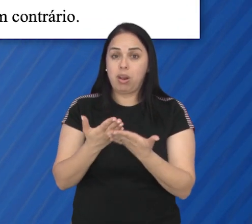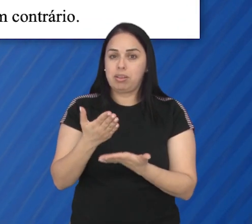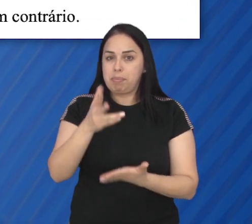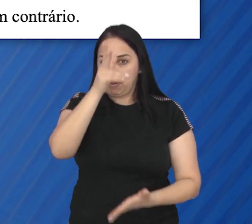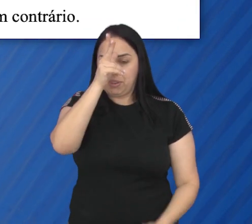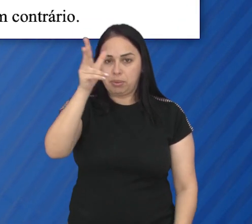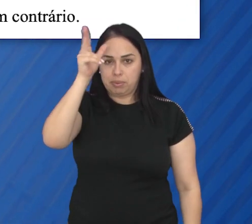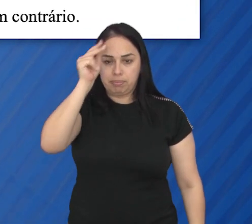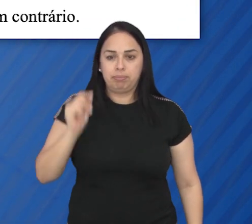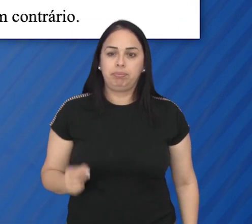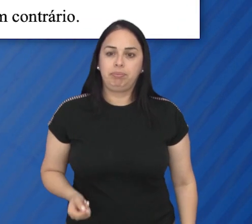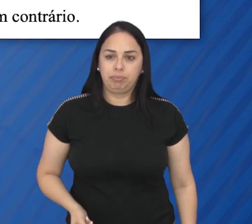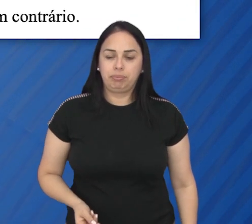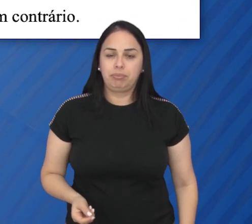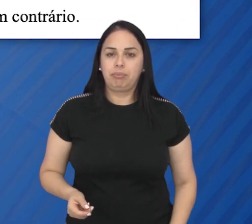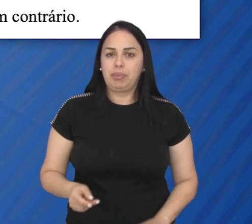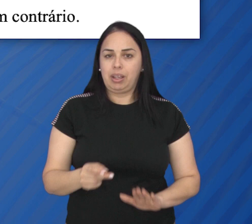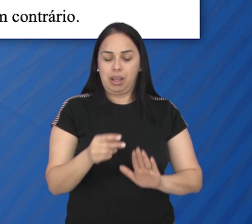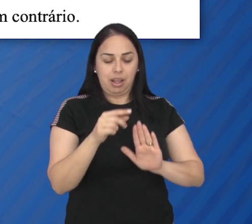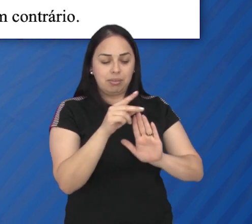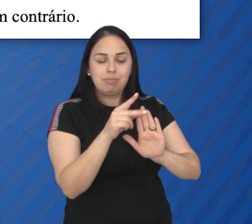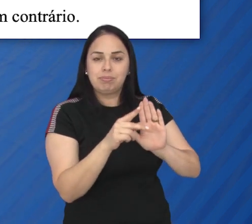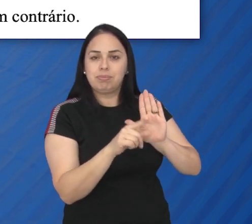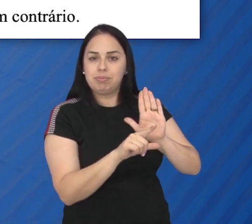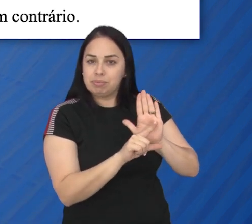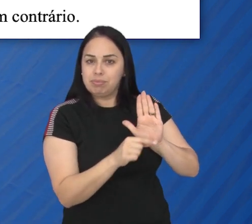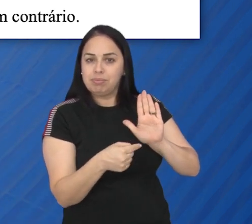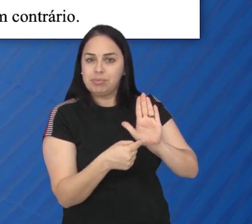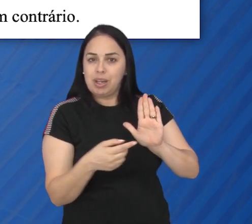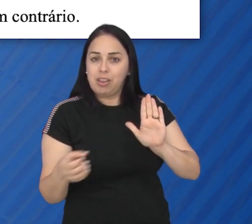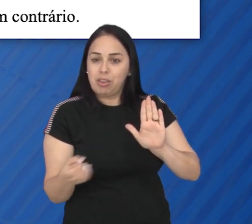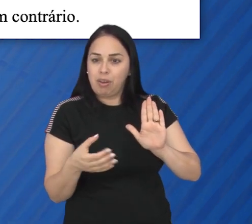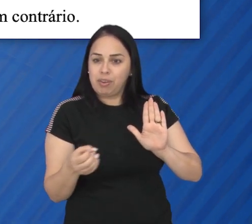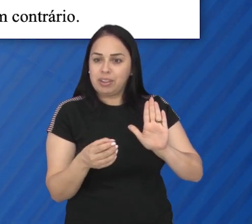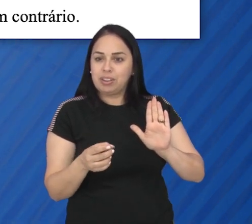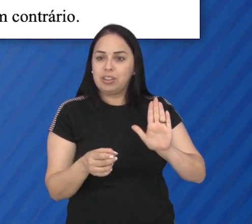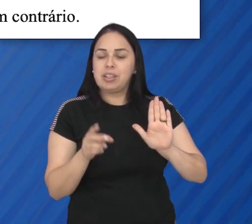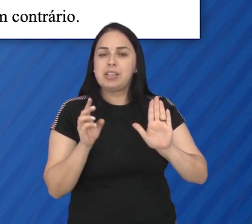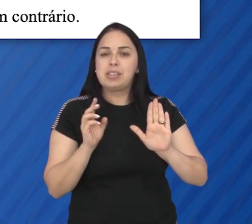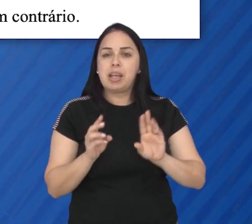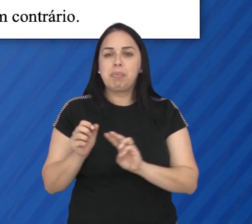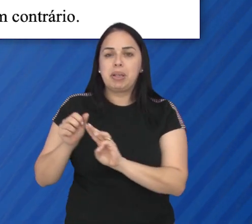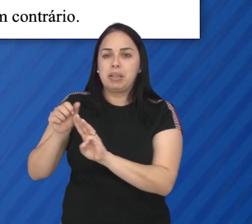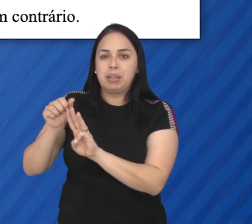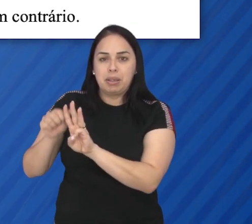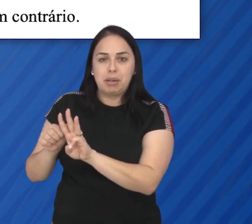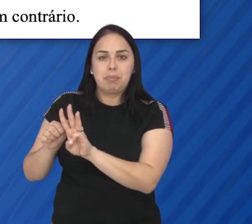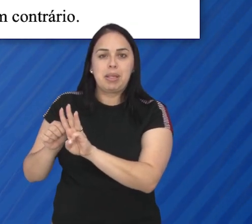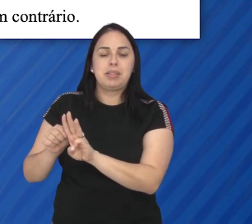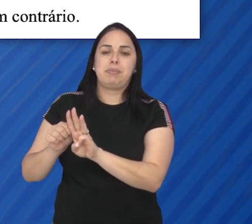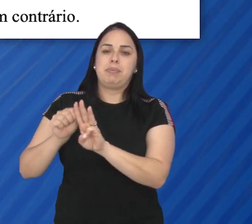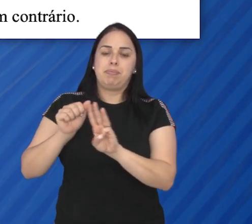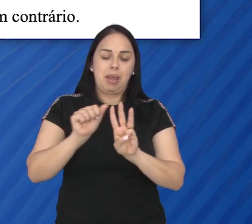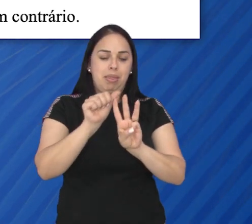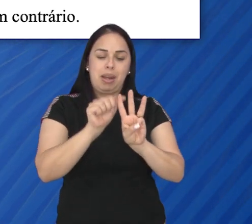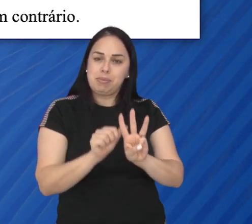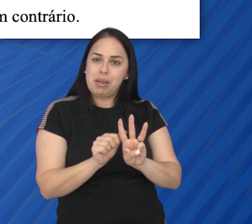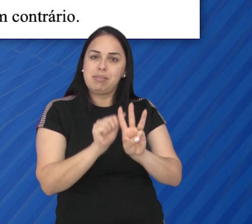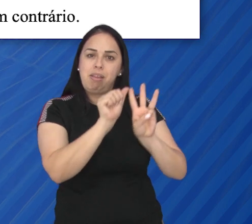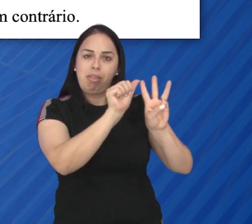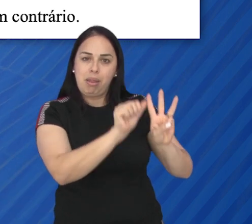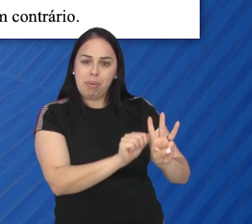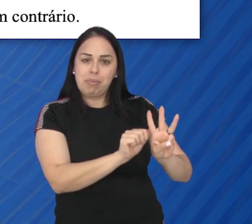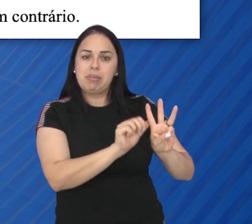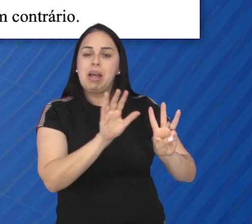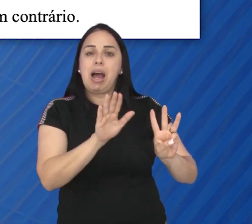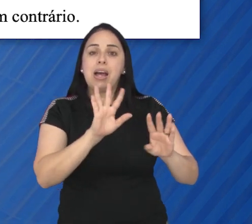nas escolas da rede municipal. A nova legislação define que no início de cada trimestre do ano